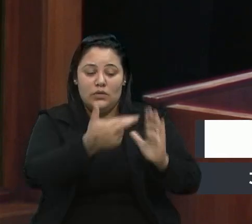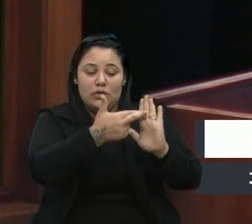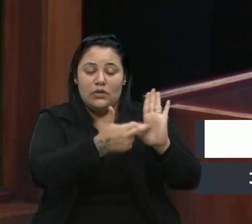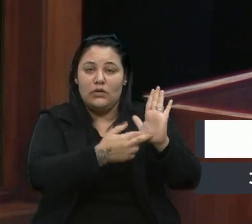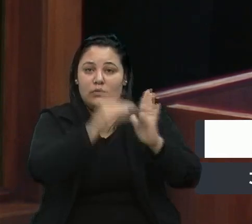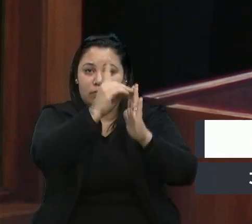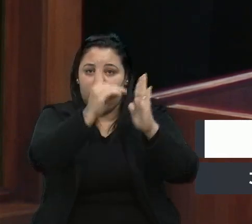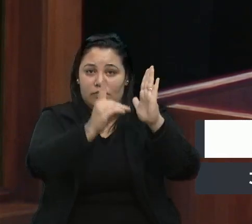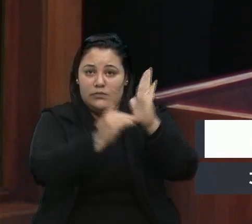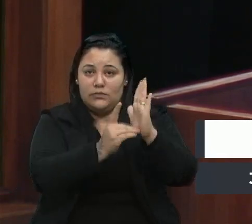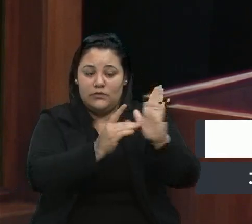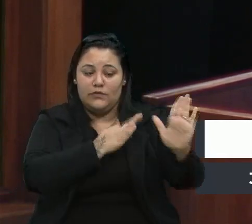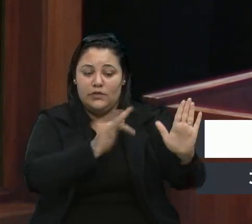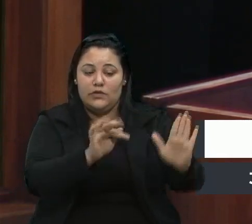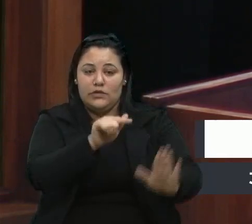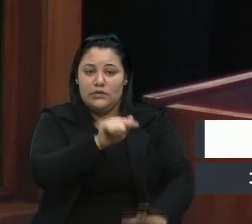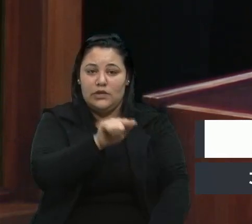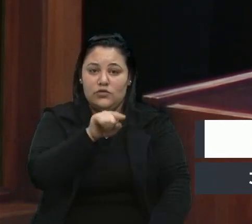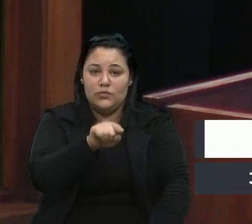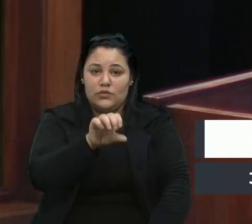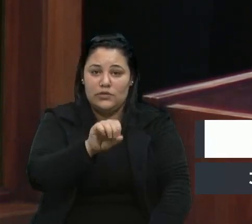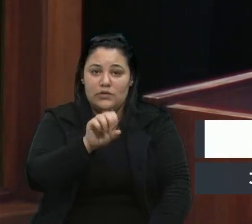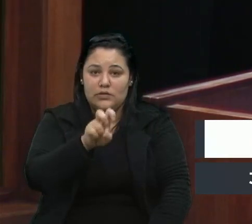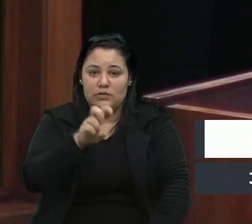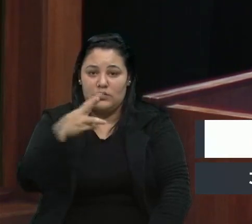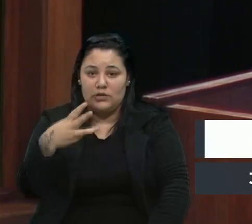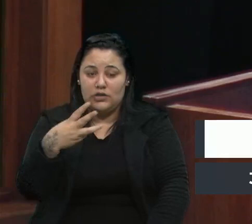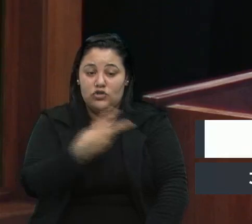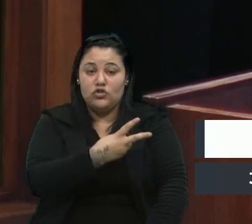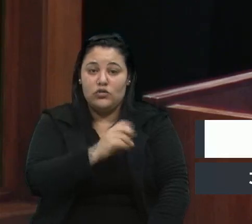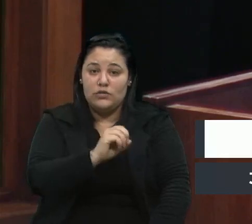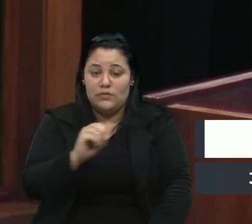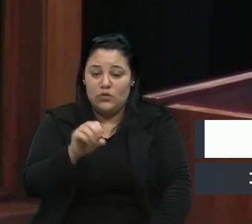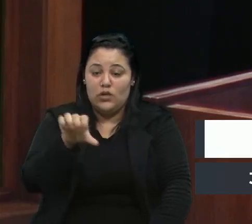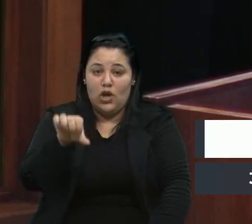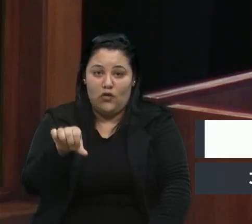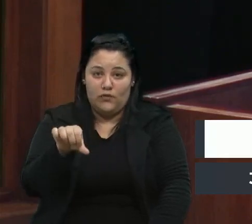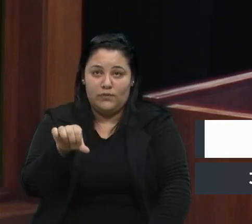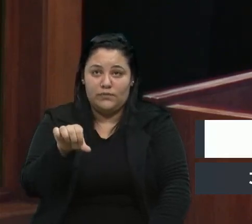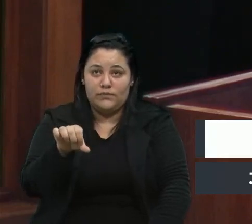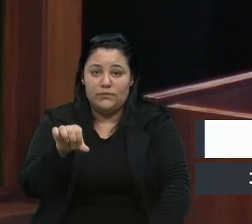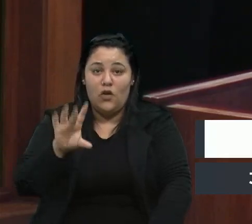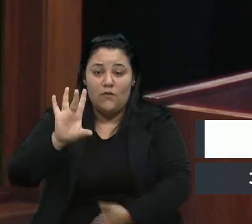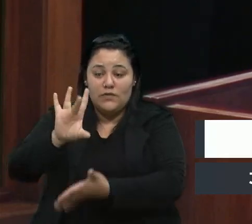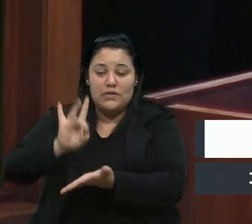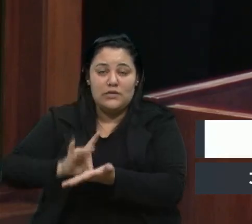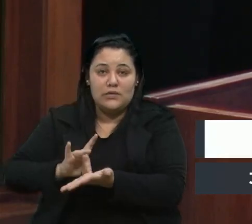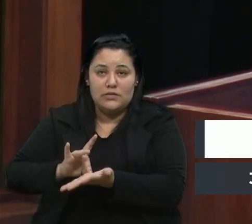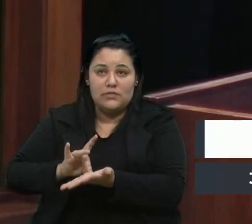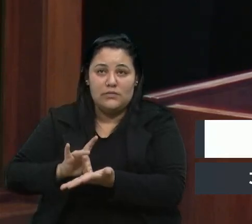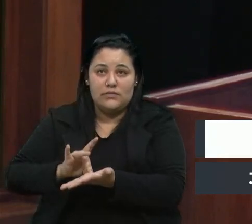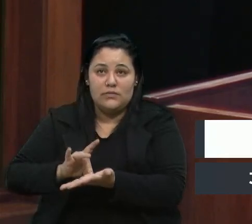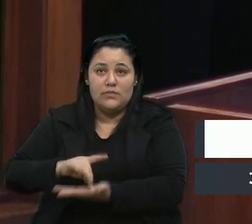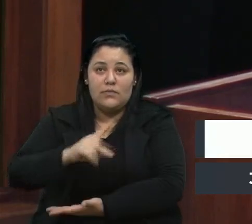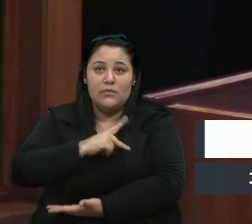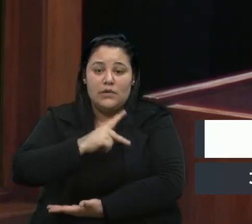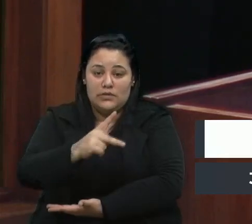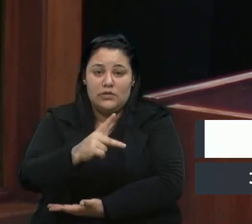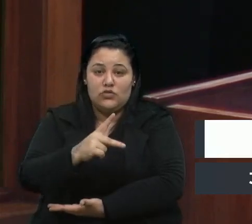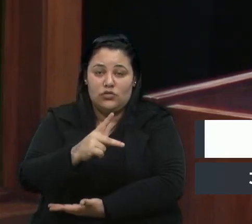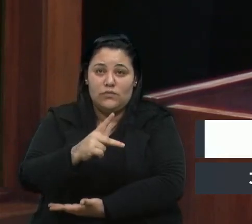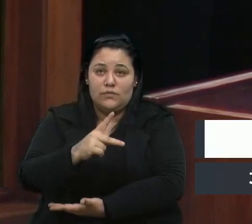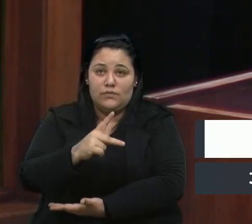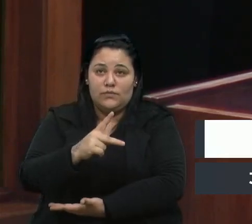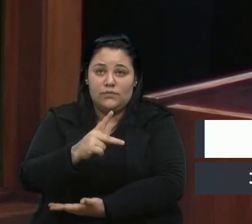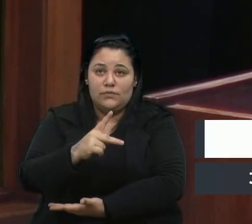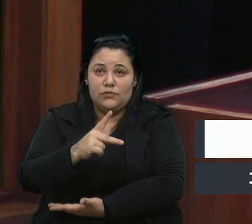Federal 7.053 de 2009, tá? Efetuado, então, pelo presidente da República da